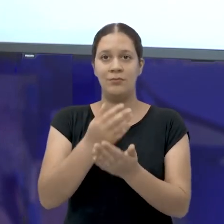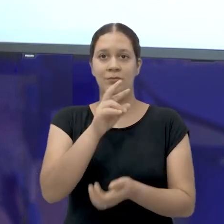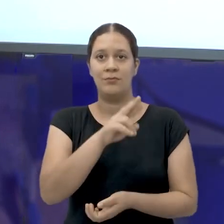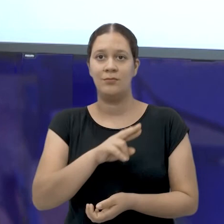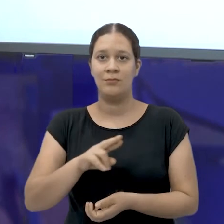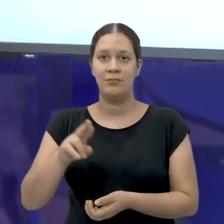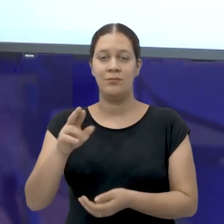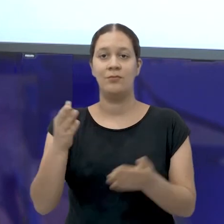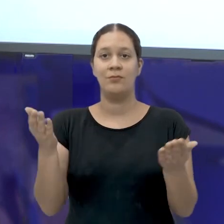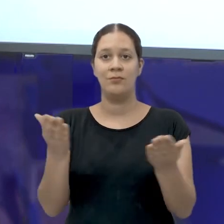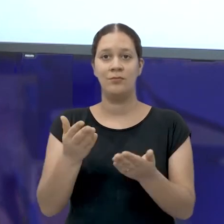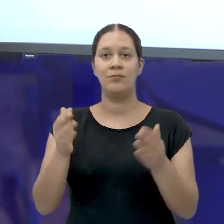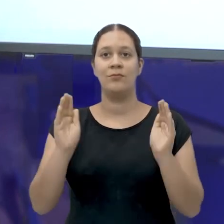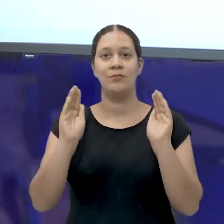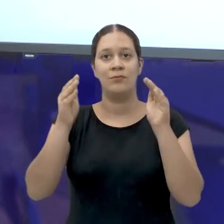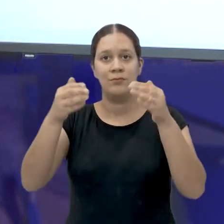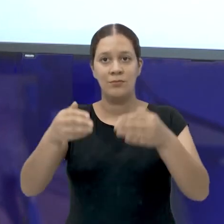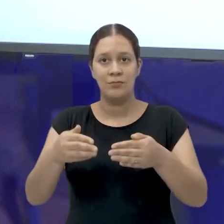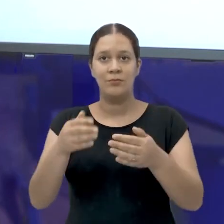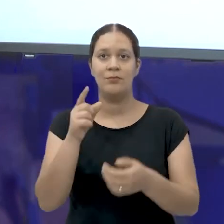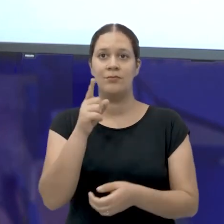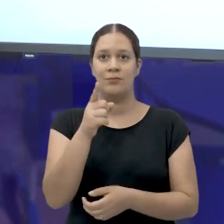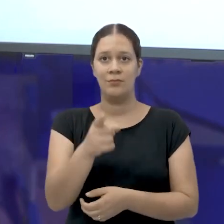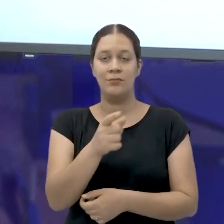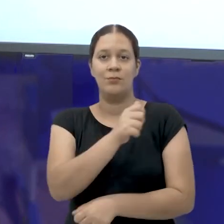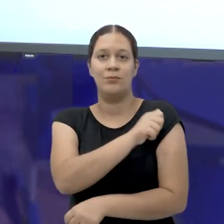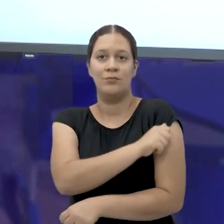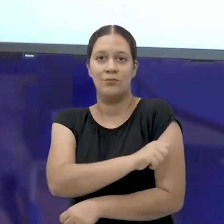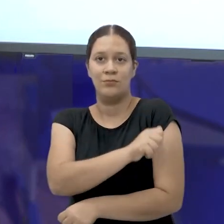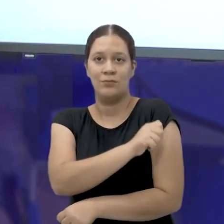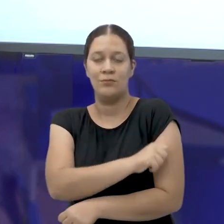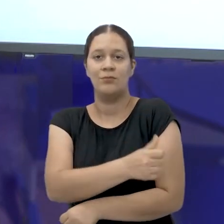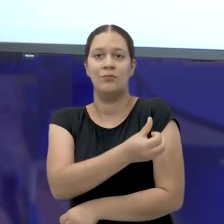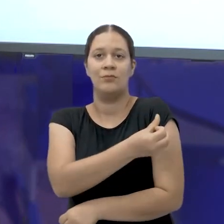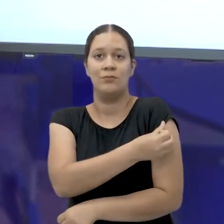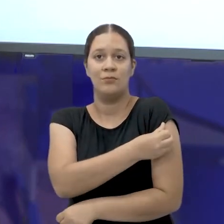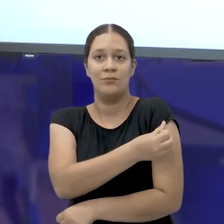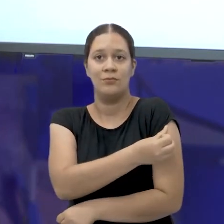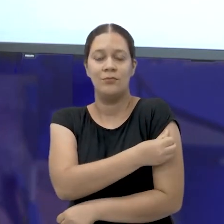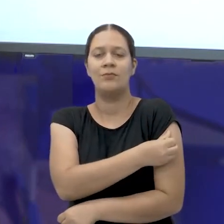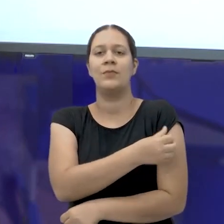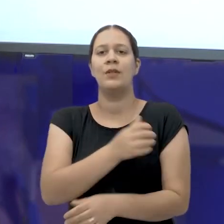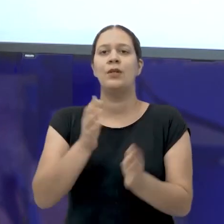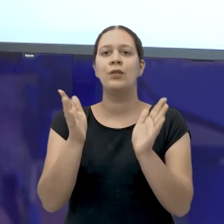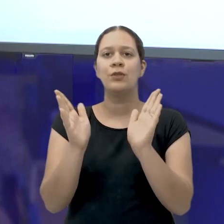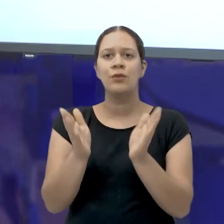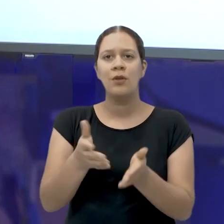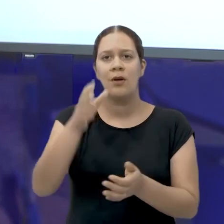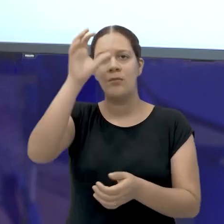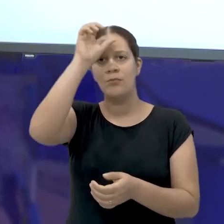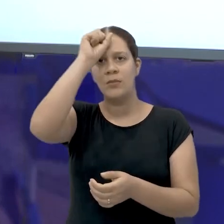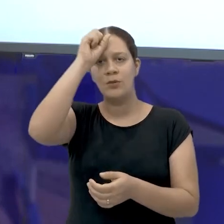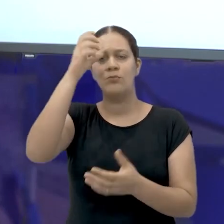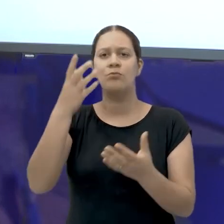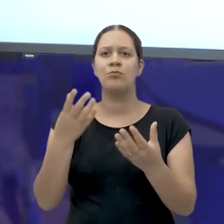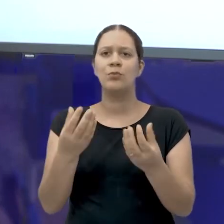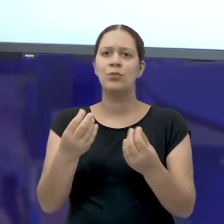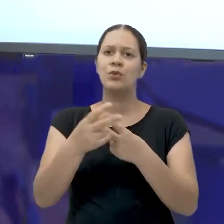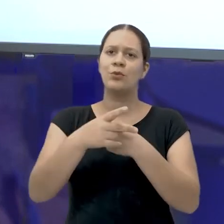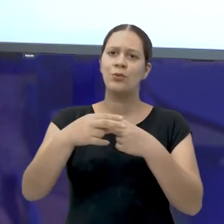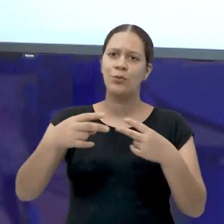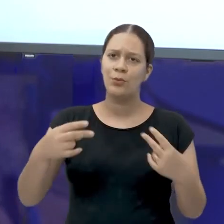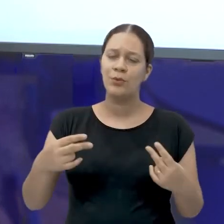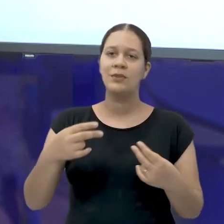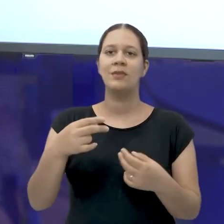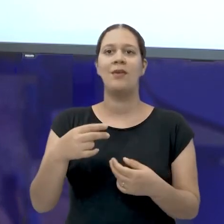volto especialmente para você. Aluna do sexto ano, que já aprendeu muitas coisas ao longo deste ano,